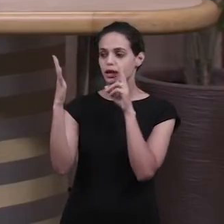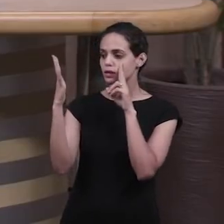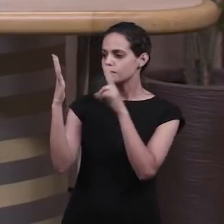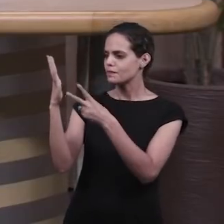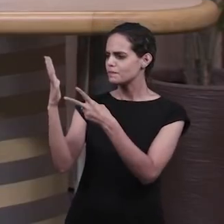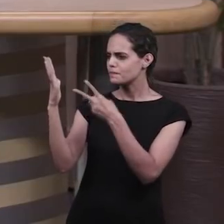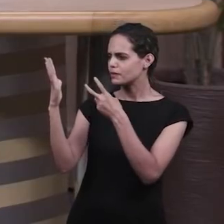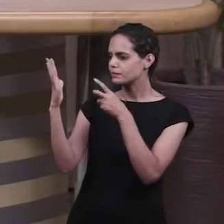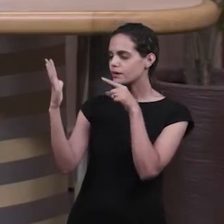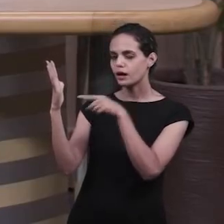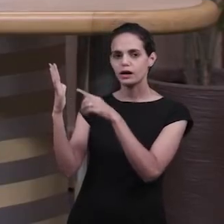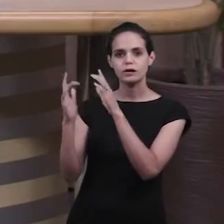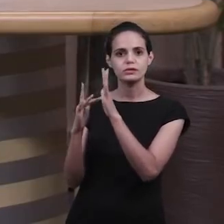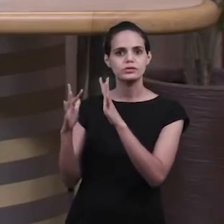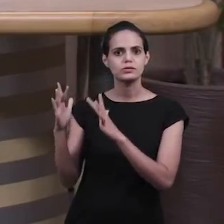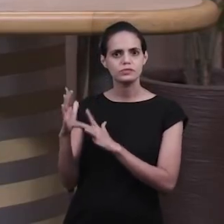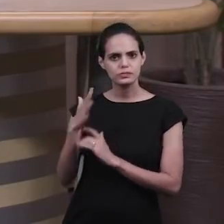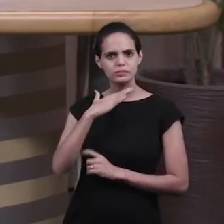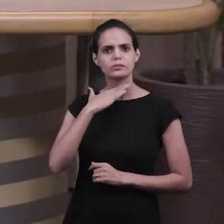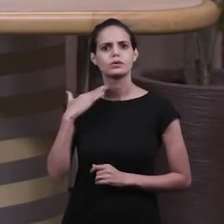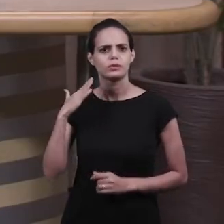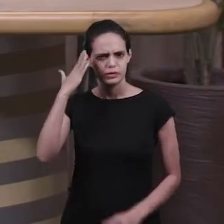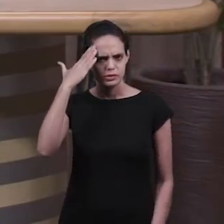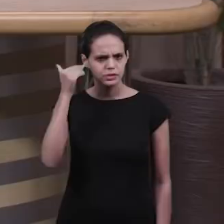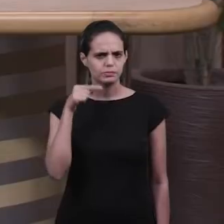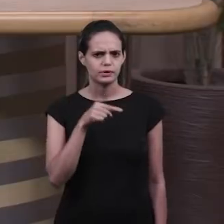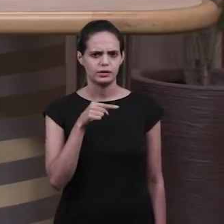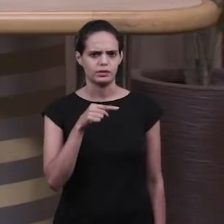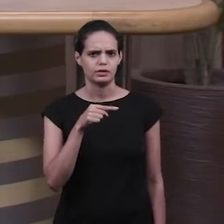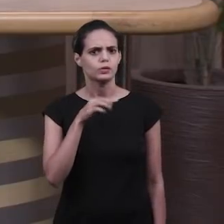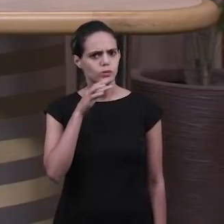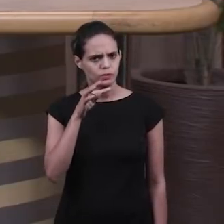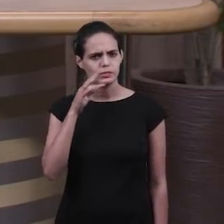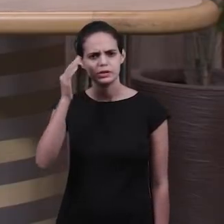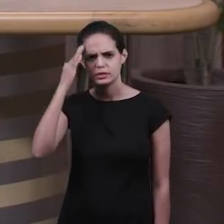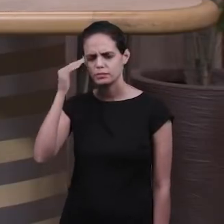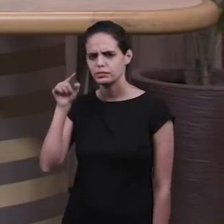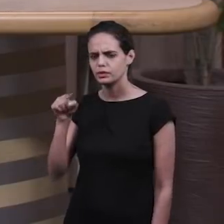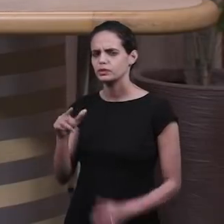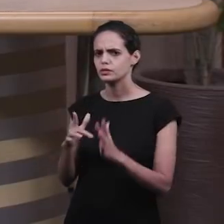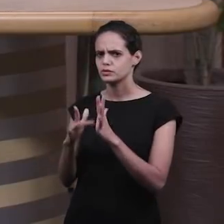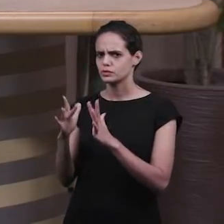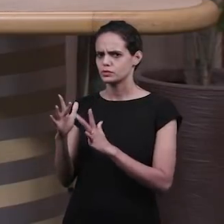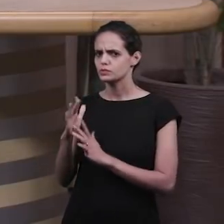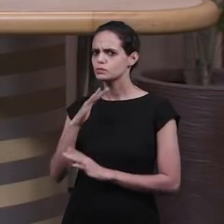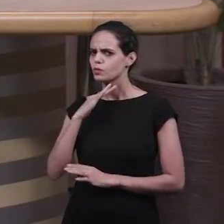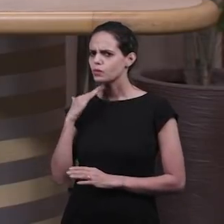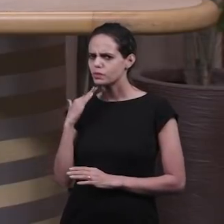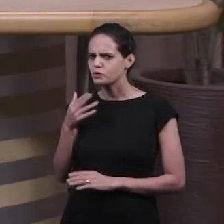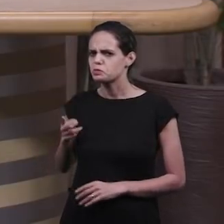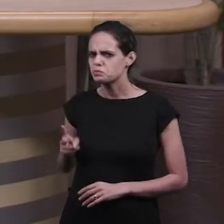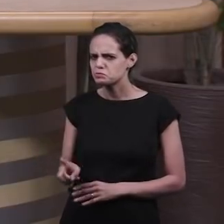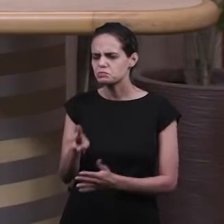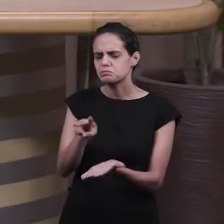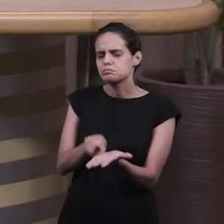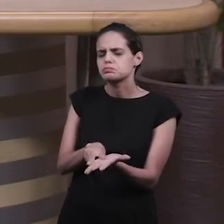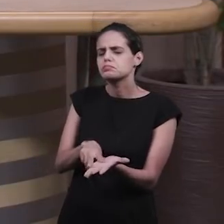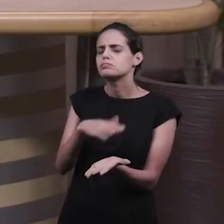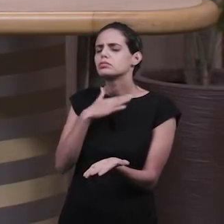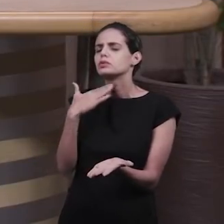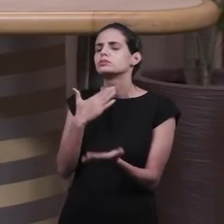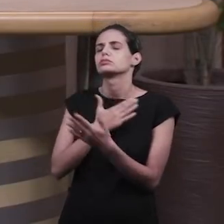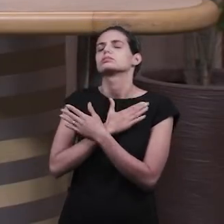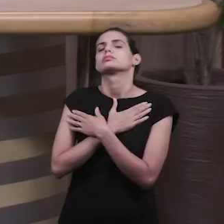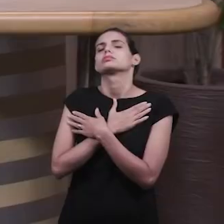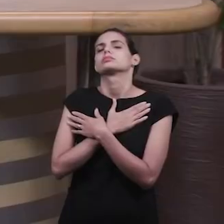ele sabia que Jesus tinha morrido. E para ele, Jesus estava morto. Não, eu não. Apesar de que